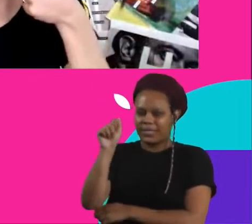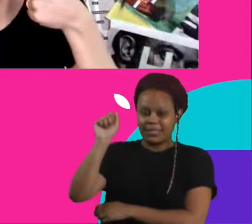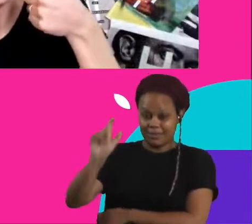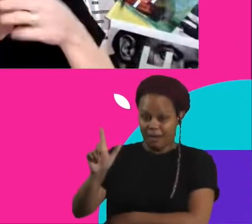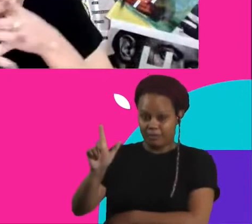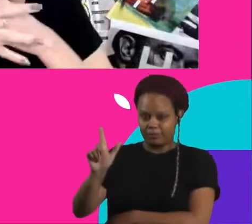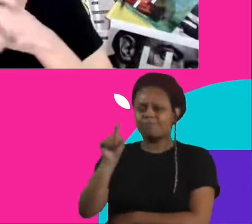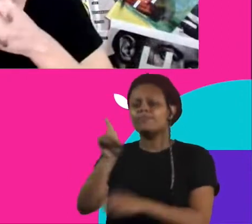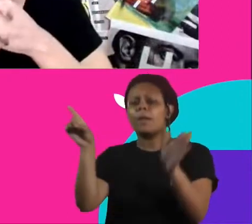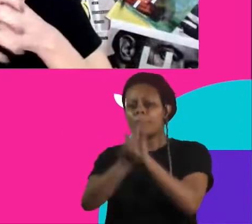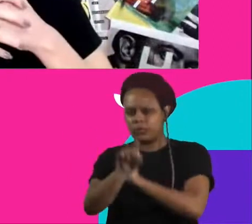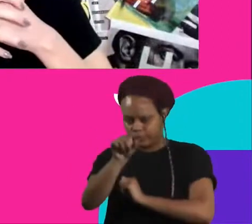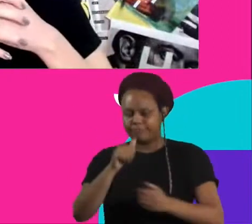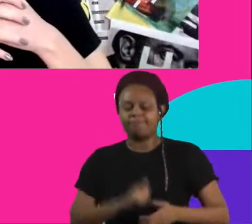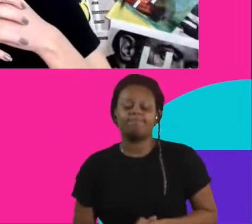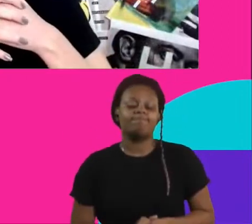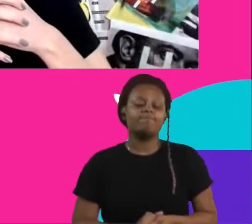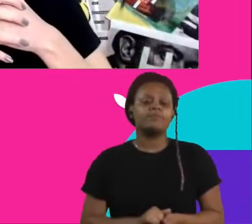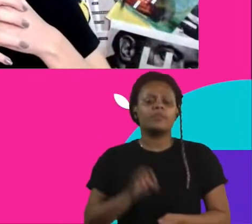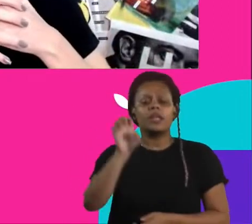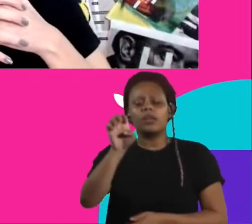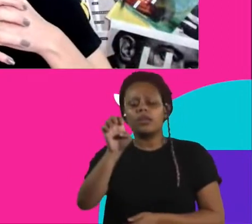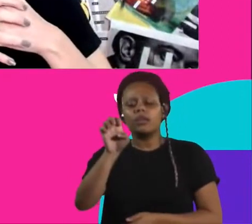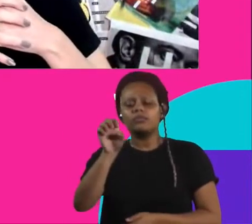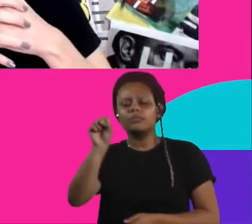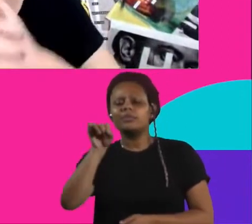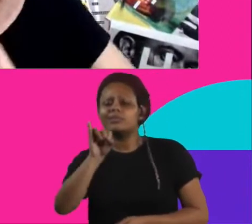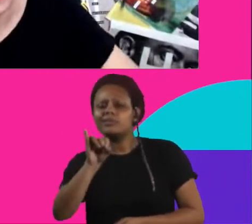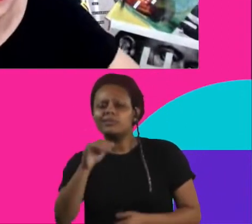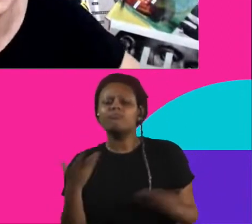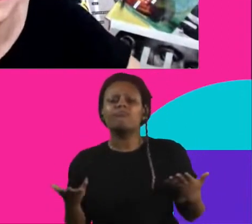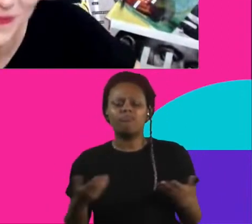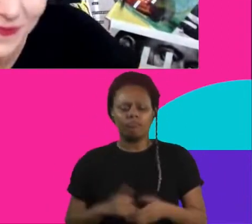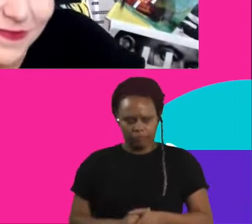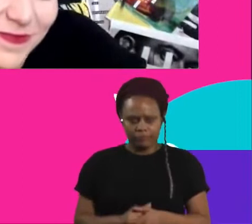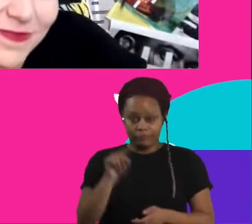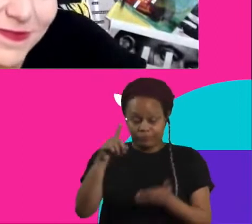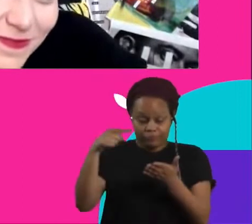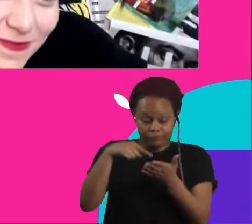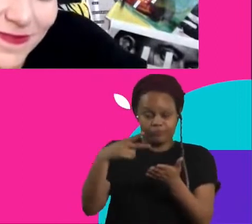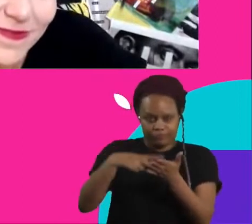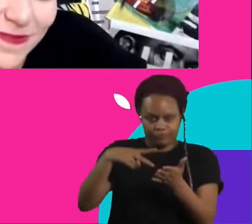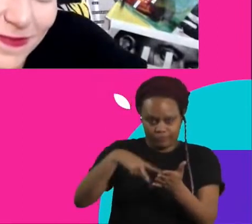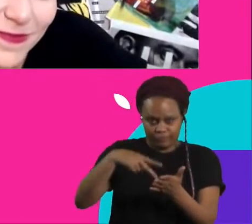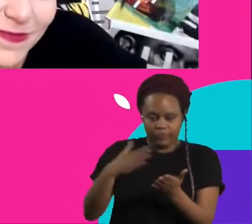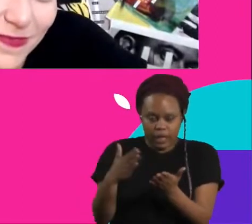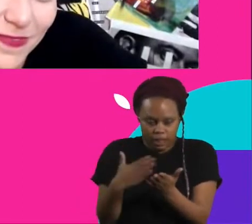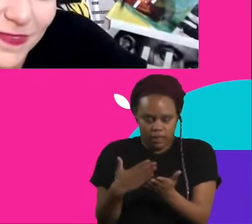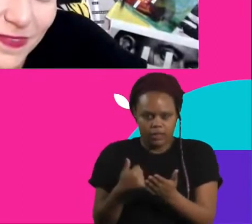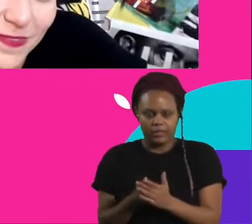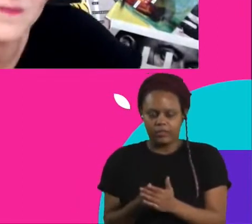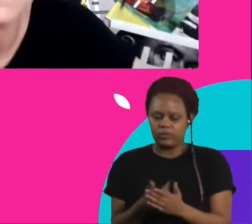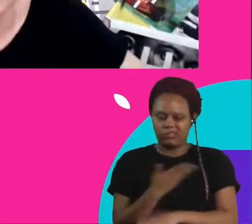pergunta aqui, Camila. E se? Maravilhoso, E se? maravilhoso. Esse livro, na verdade, eu não estava muito habituado a